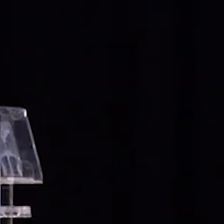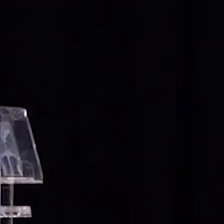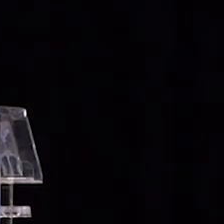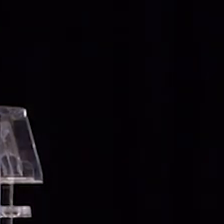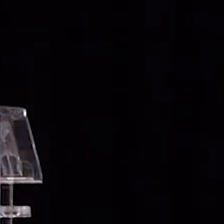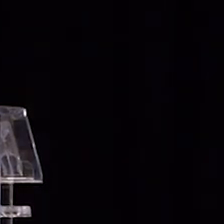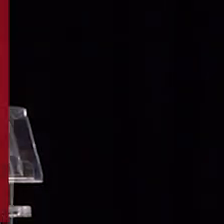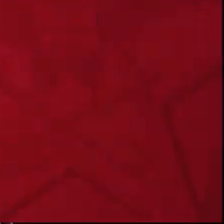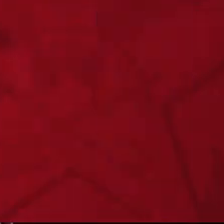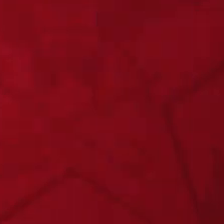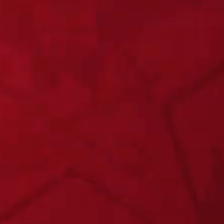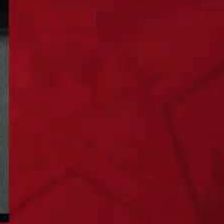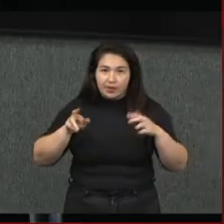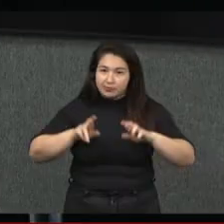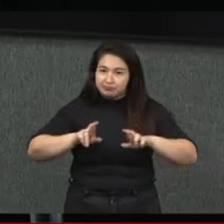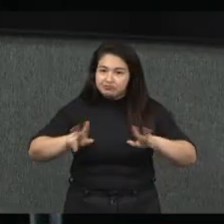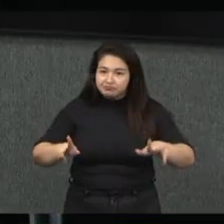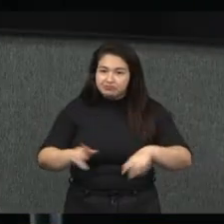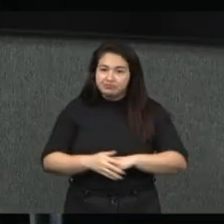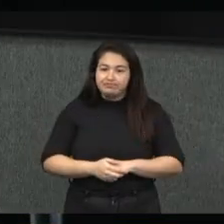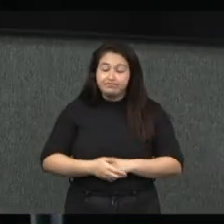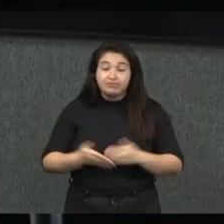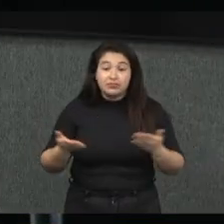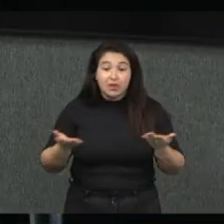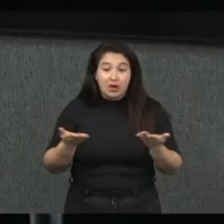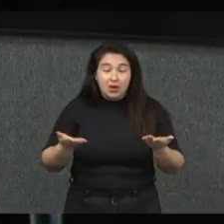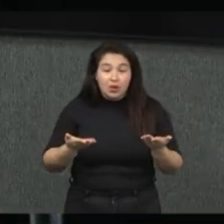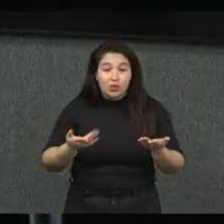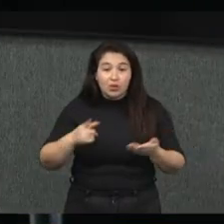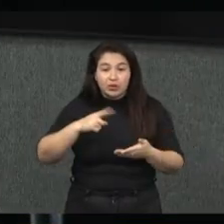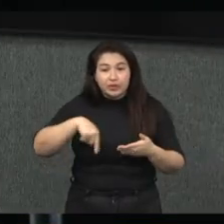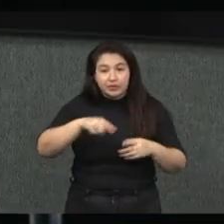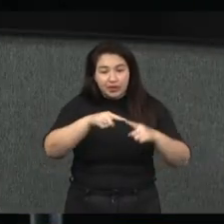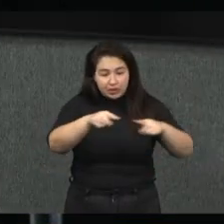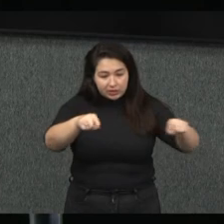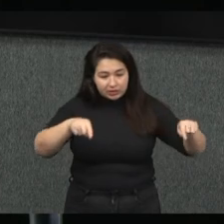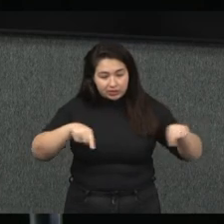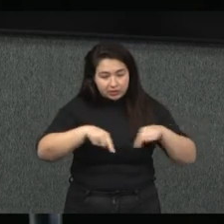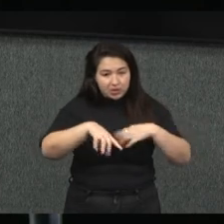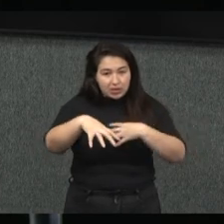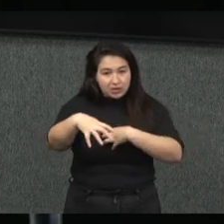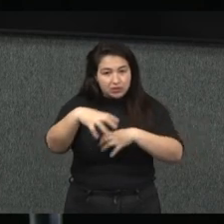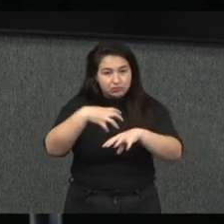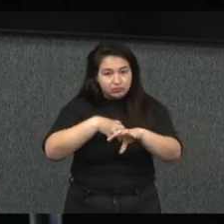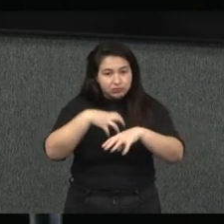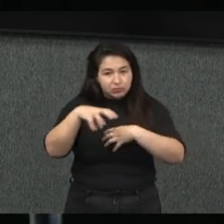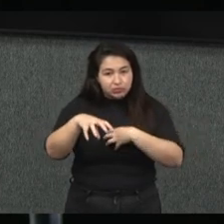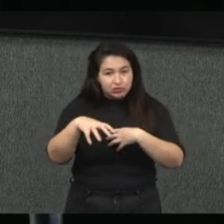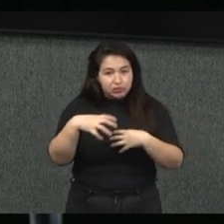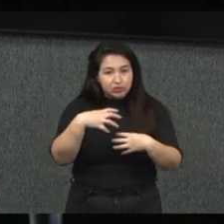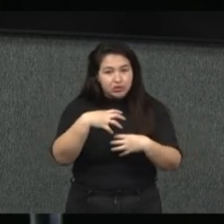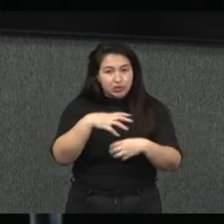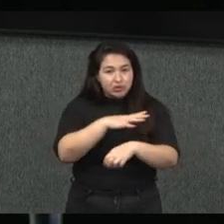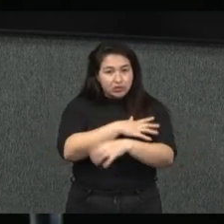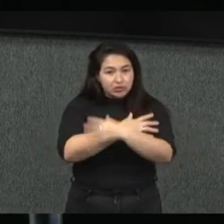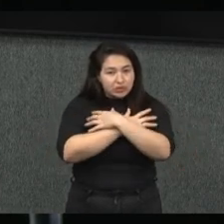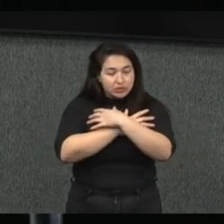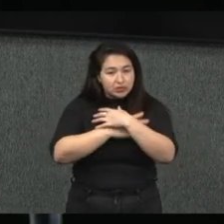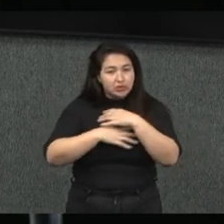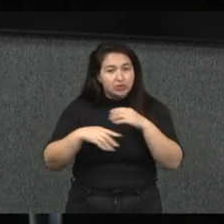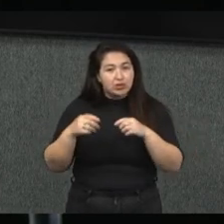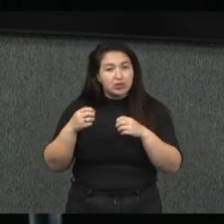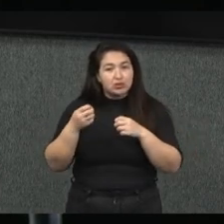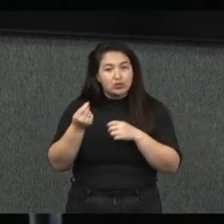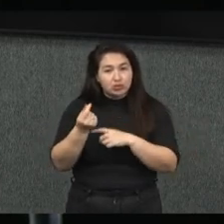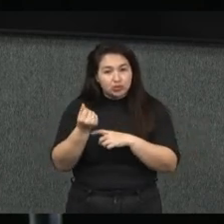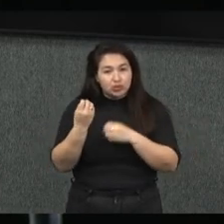realizados pela entidade. Atualmente a gente conta com uma sala sensorial através de um recurso do deputado Gessé Lopes, que nos